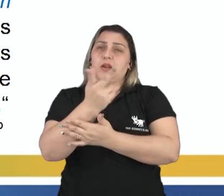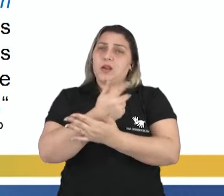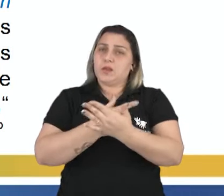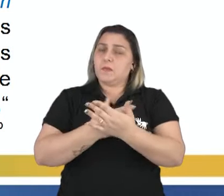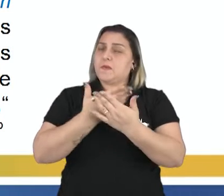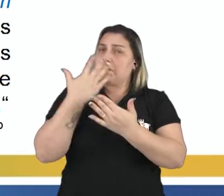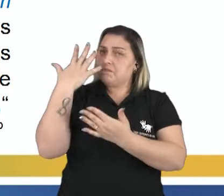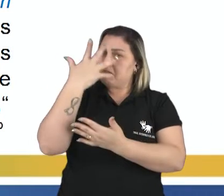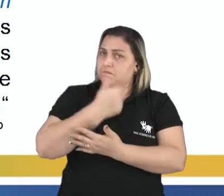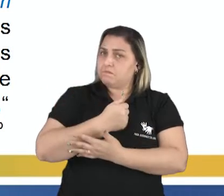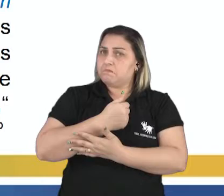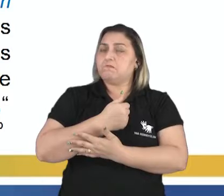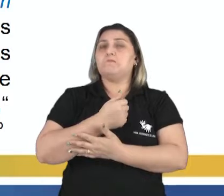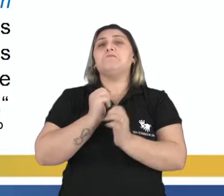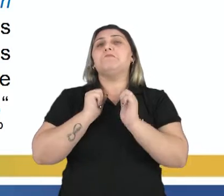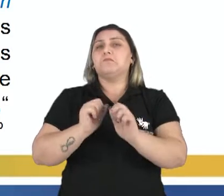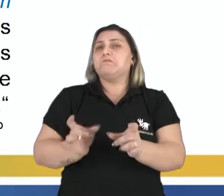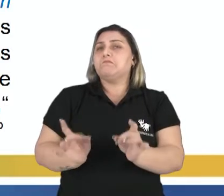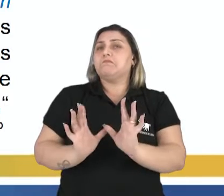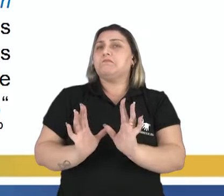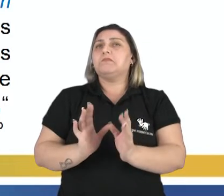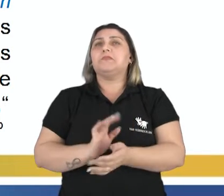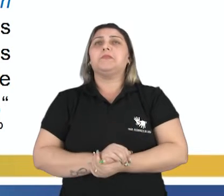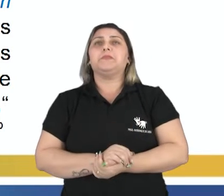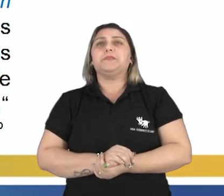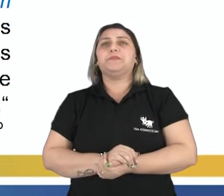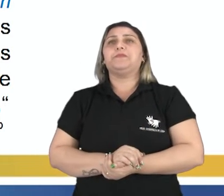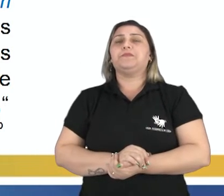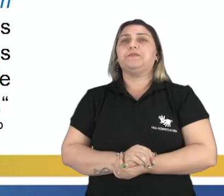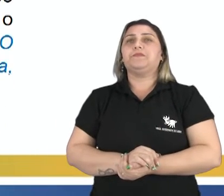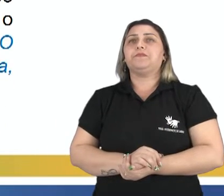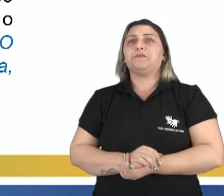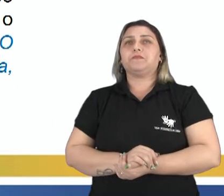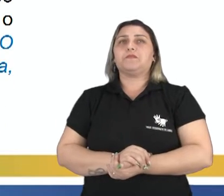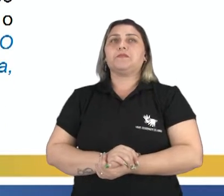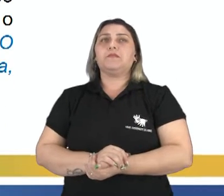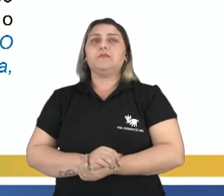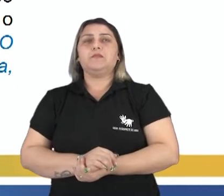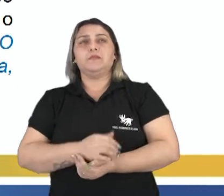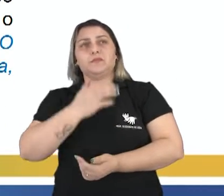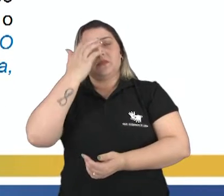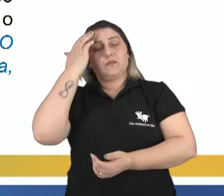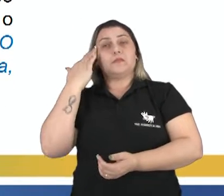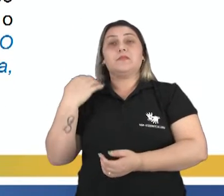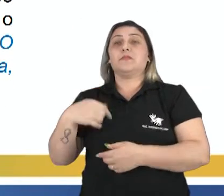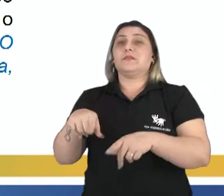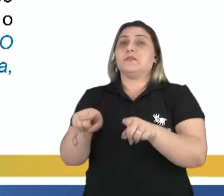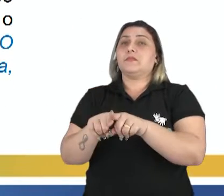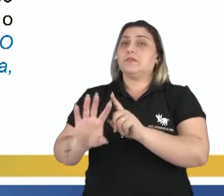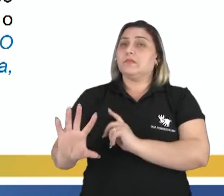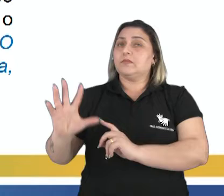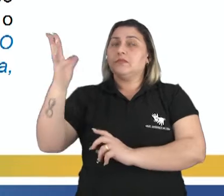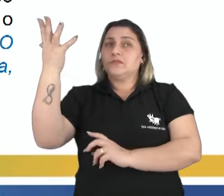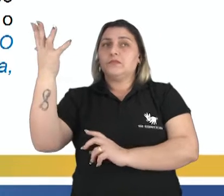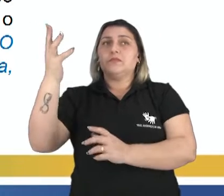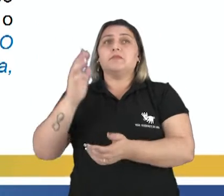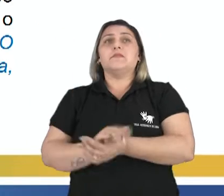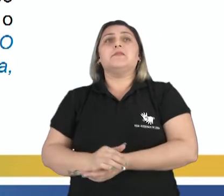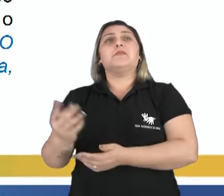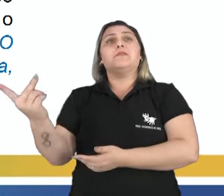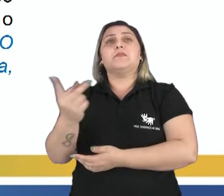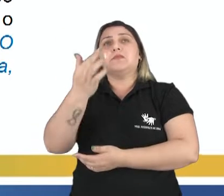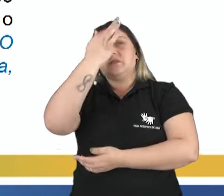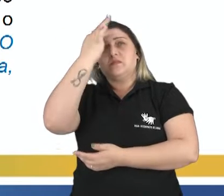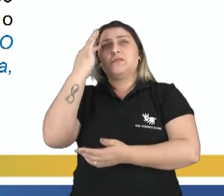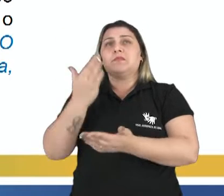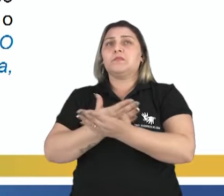para ficar bonito, para poder vender. Tá bom? Então, parte do conceito. Então, o acontecimento. Deleuze e